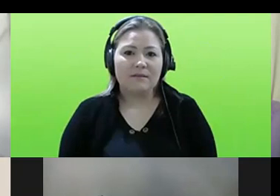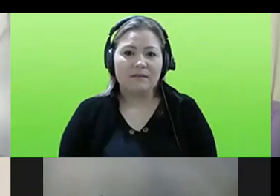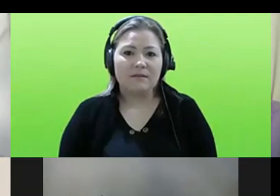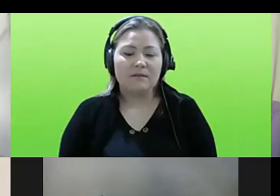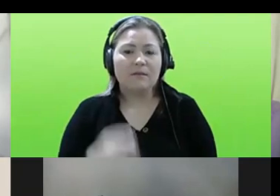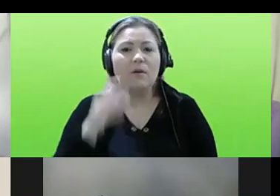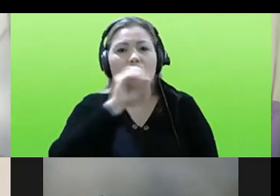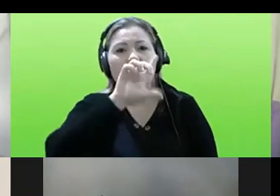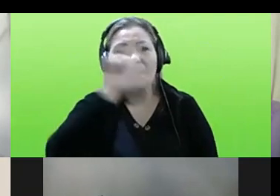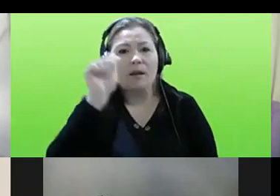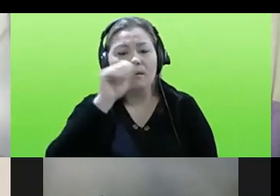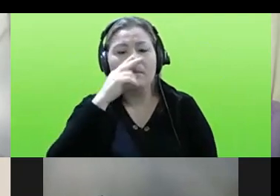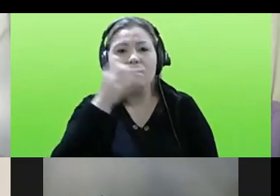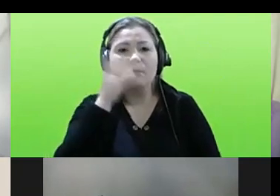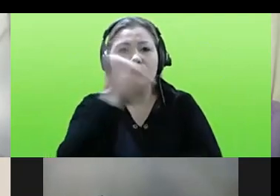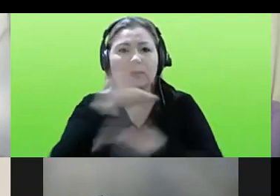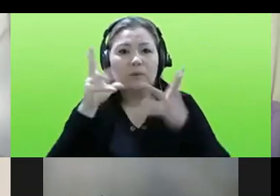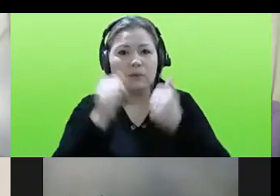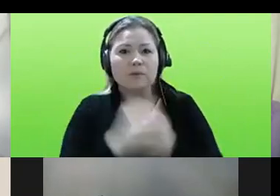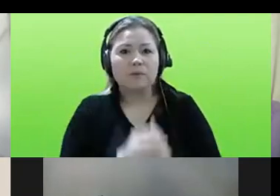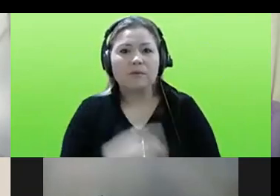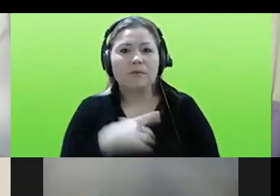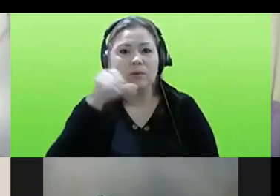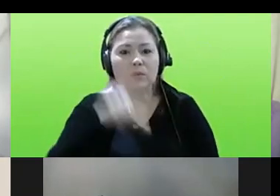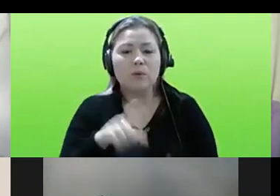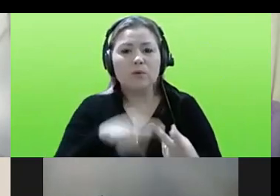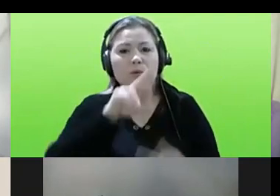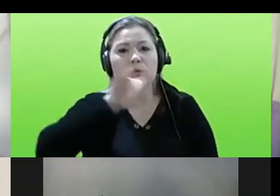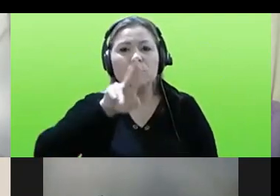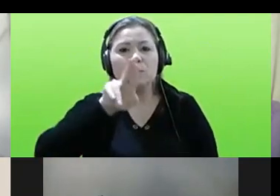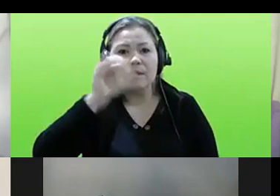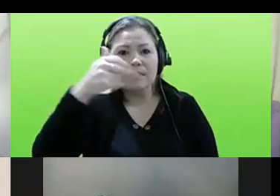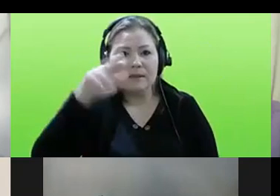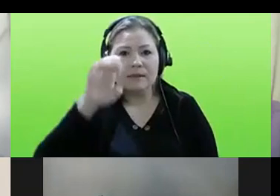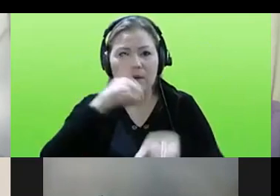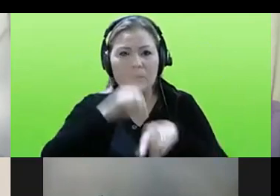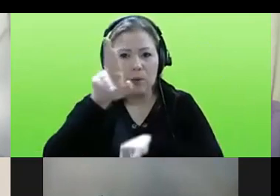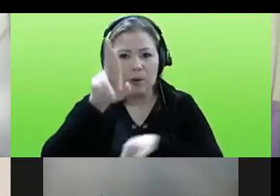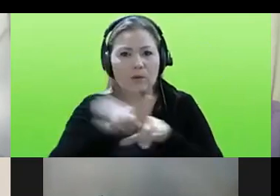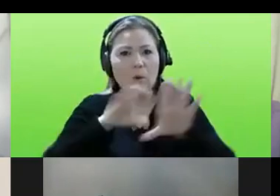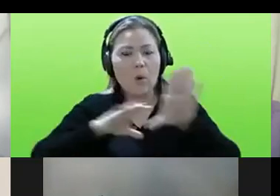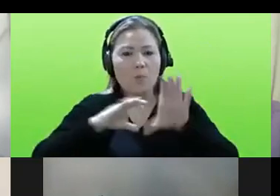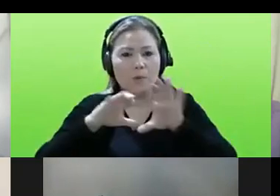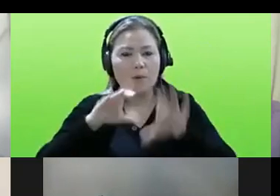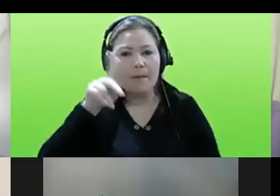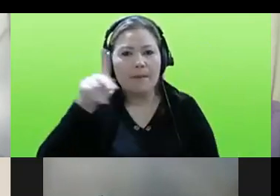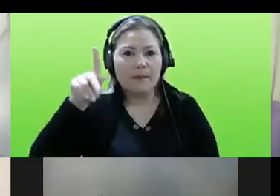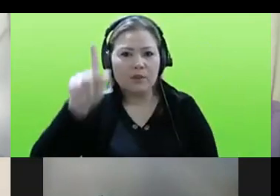Olá, bom dia a todos. Eu sou Juliane, sou doutoranda em comunicação do